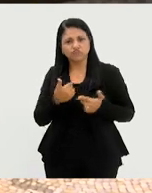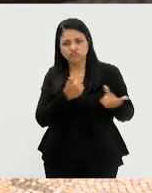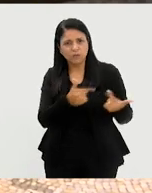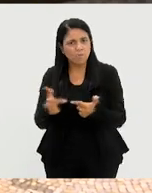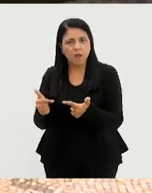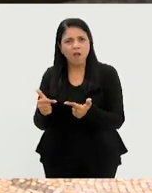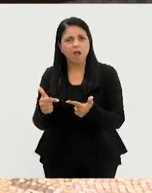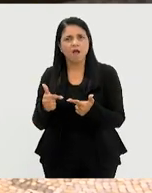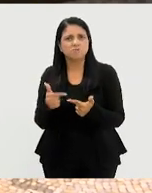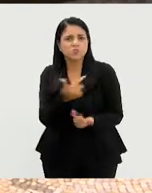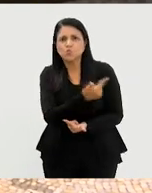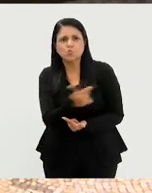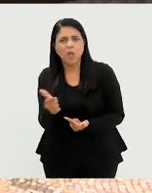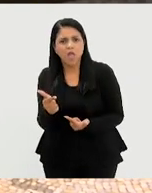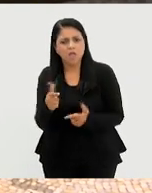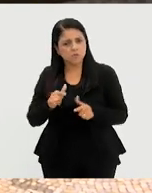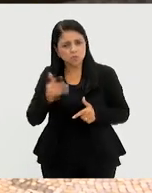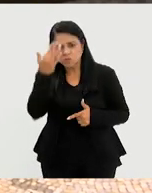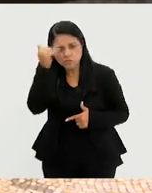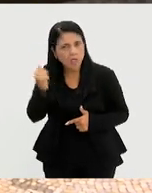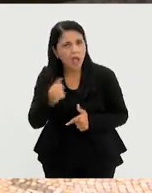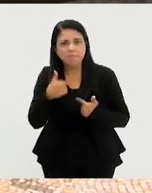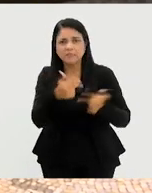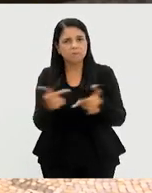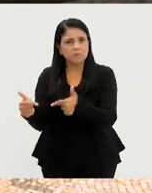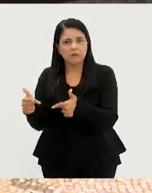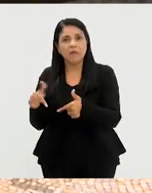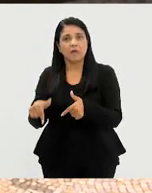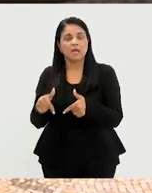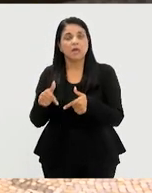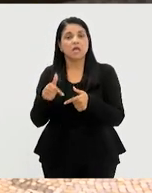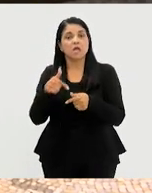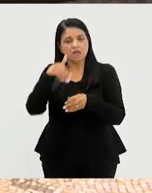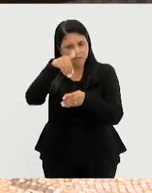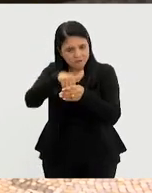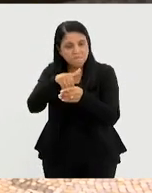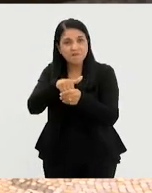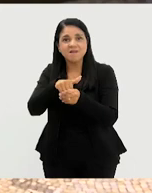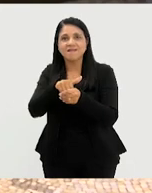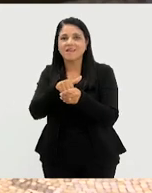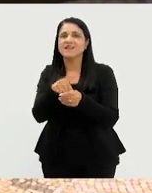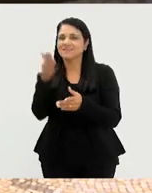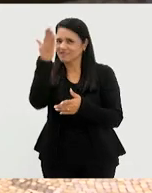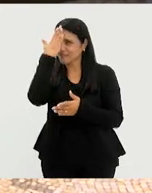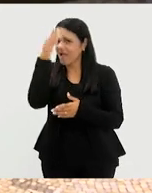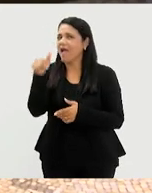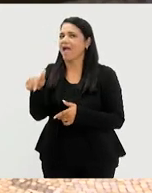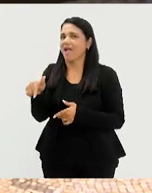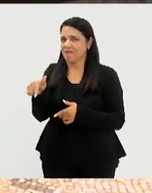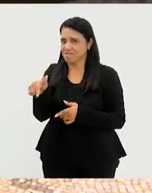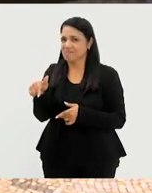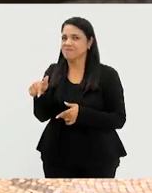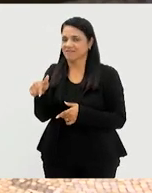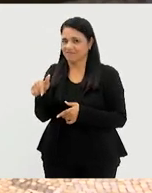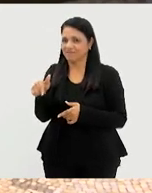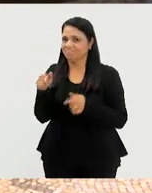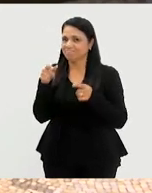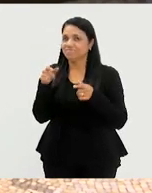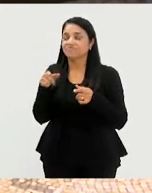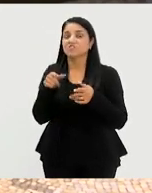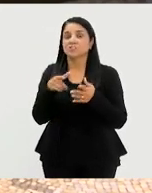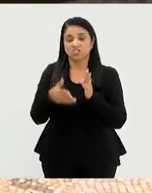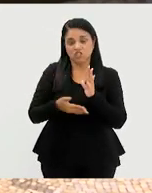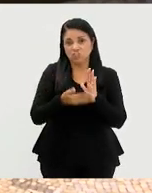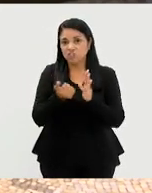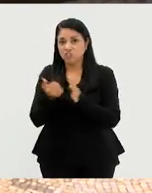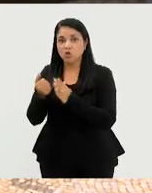ONG pra campanha eleitoral de dono de de ONG pra campanha eleitoral ele sabe foi lá e tomou dinheiro de ONG pra